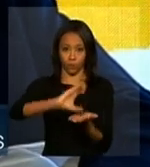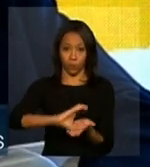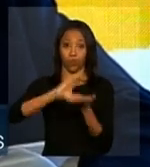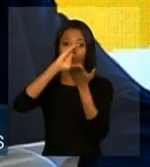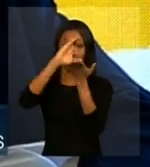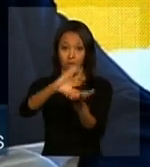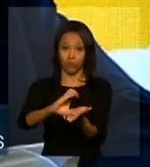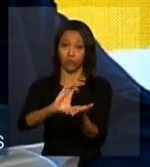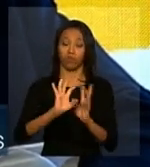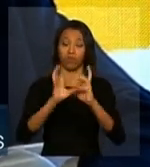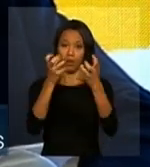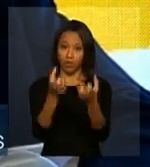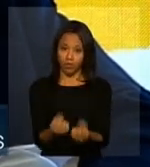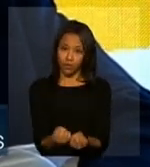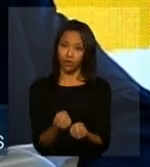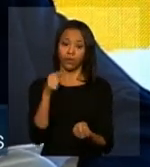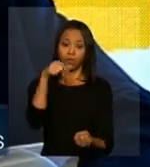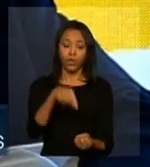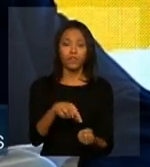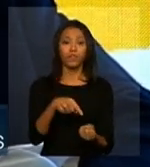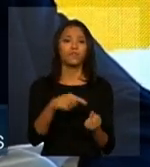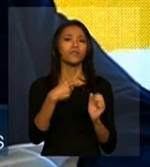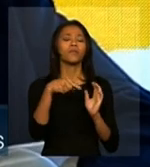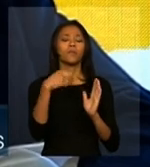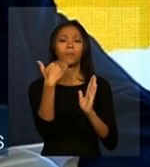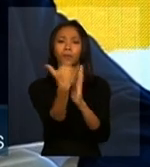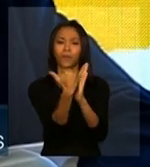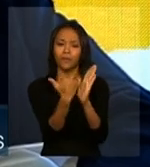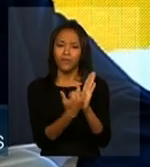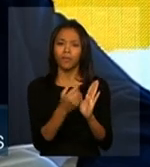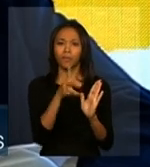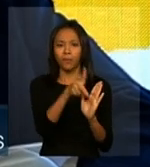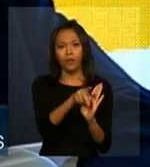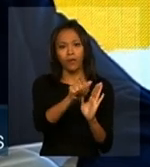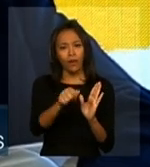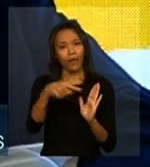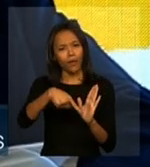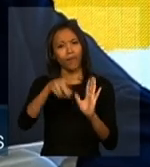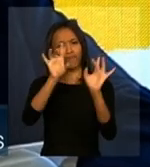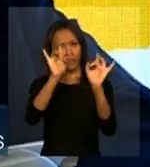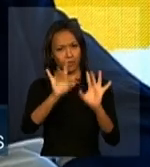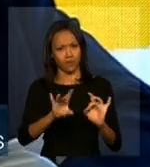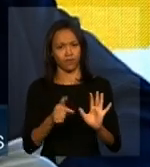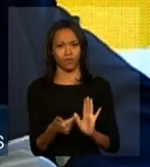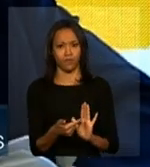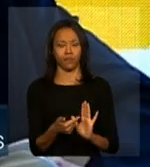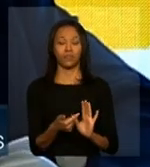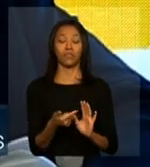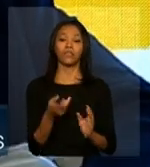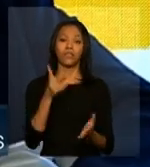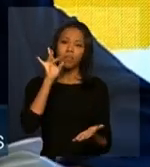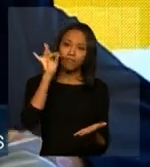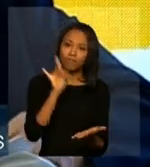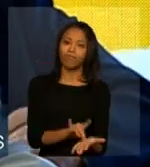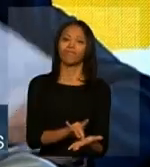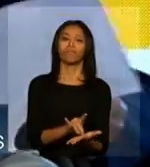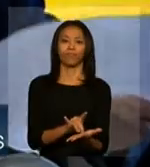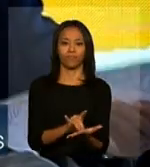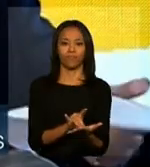Conselho abraçou esse programa como um programa especial, um programa que